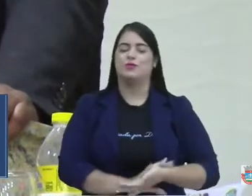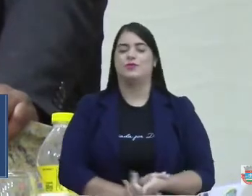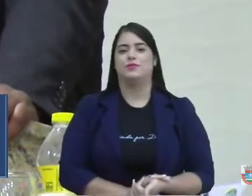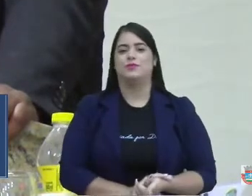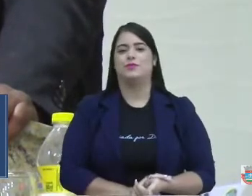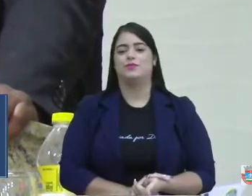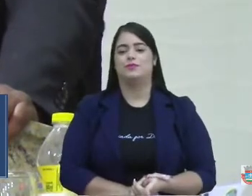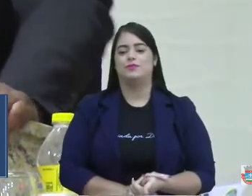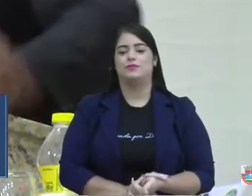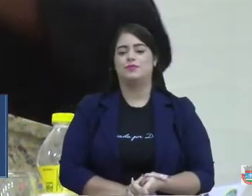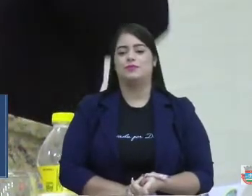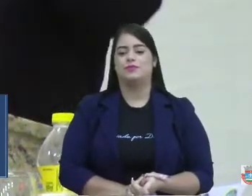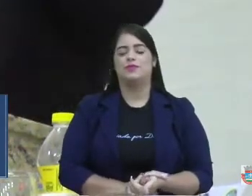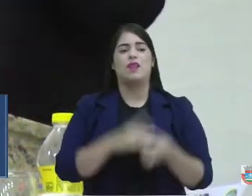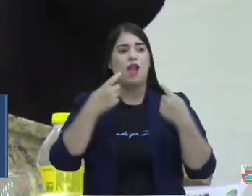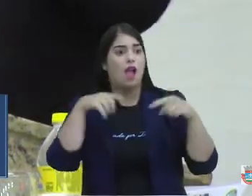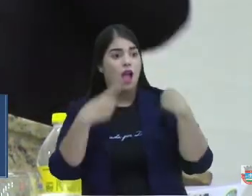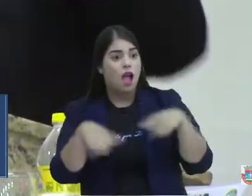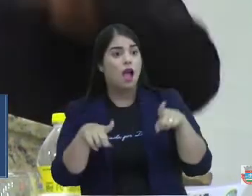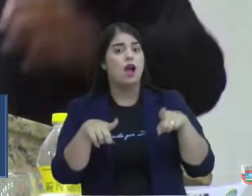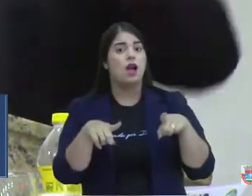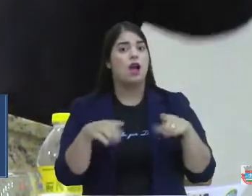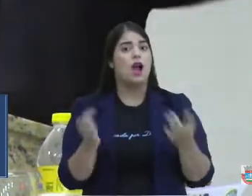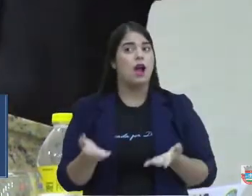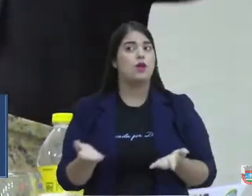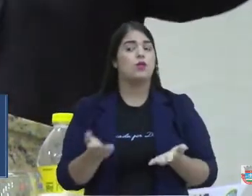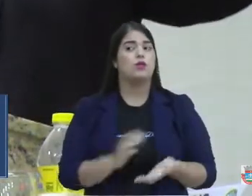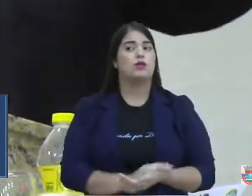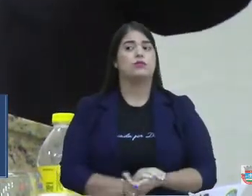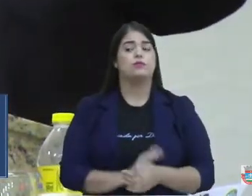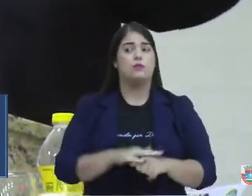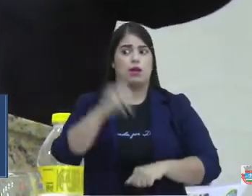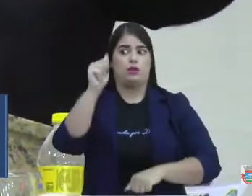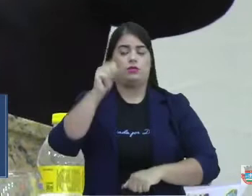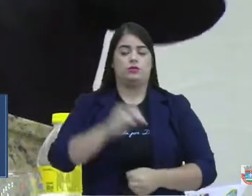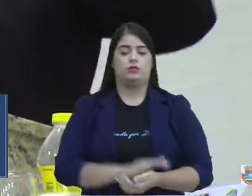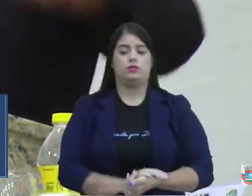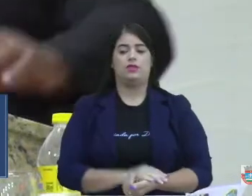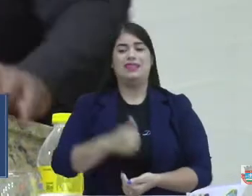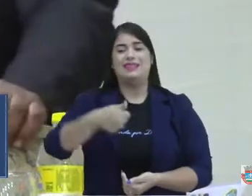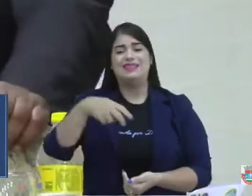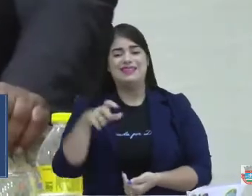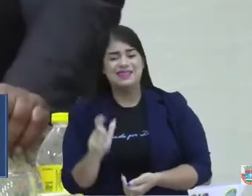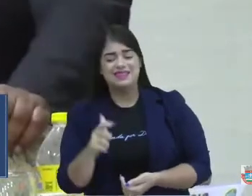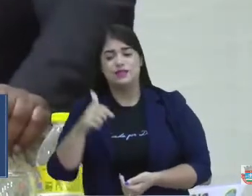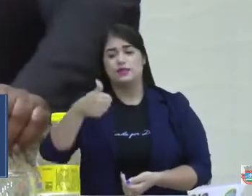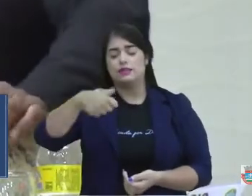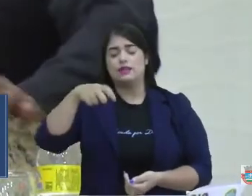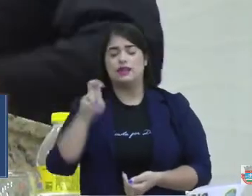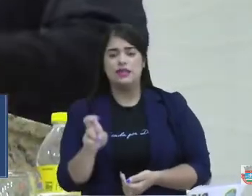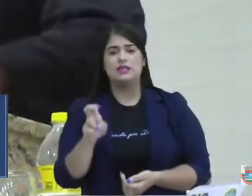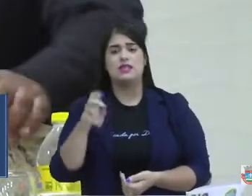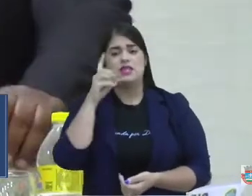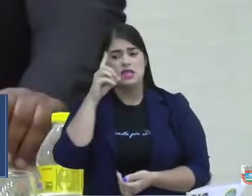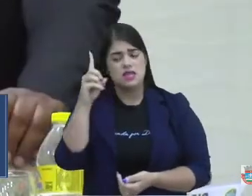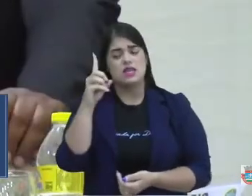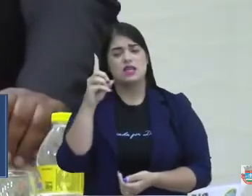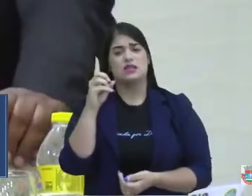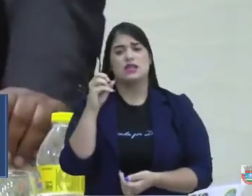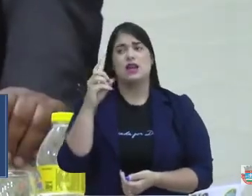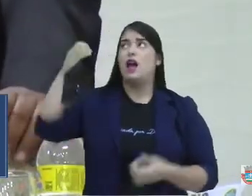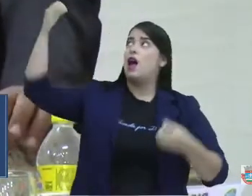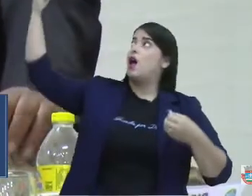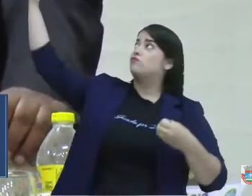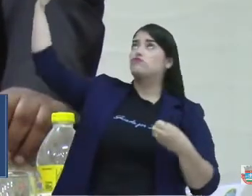Eu quero fazer aqui uma reclamação. Há mais de 15 dias que as